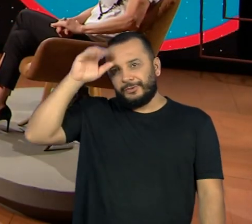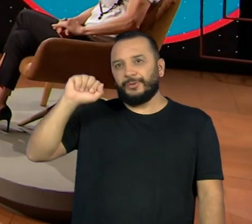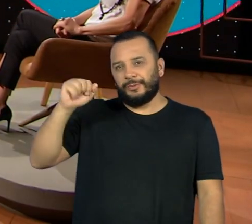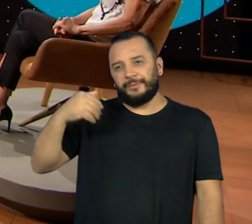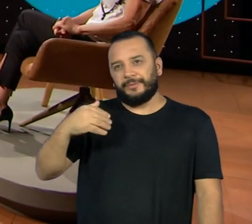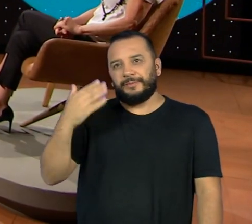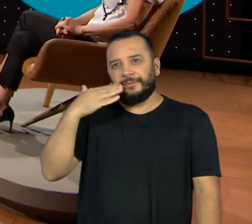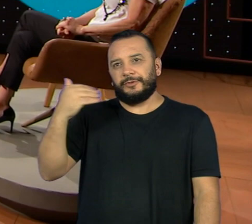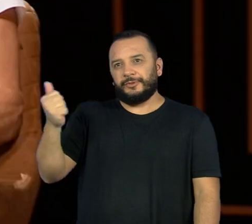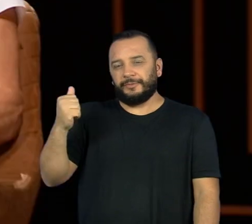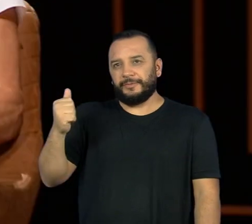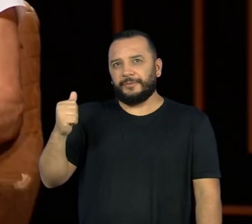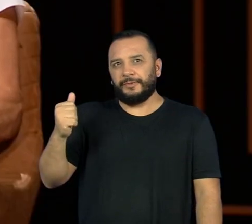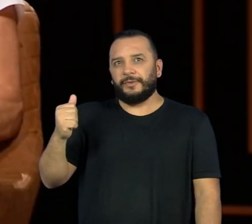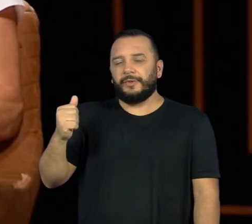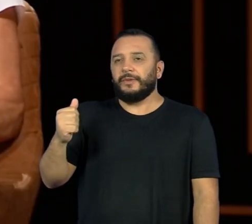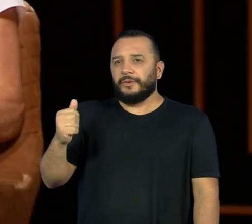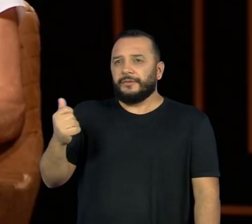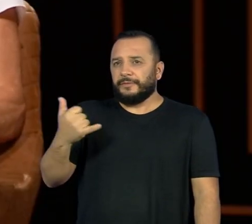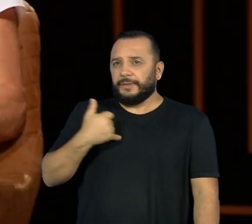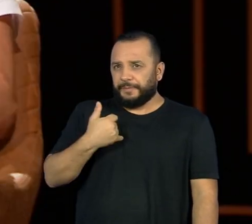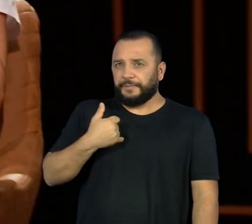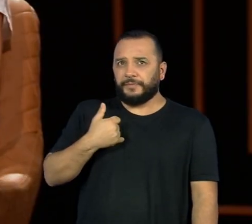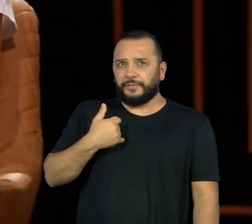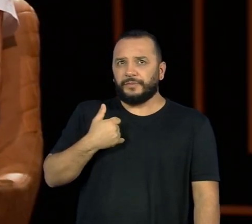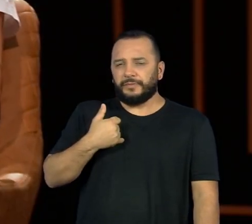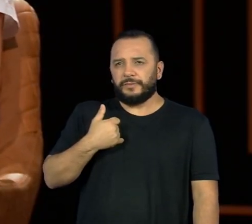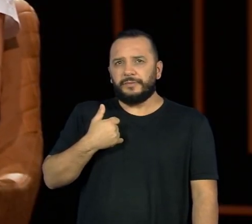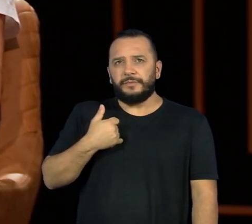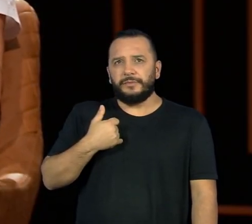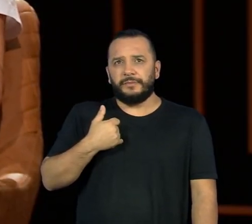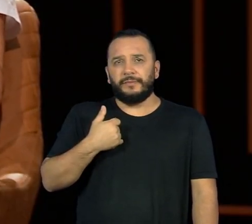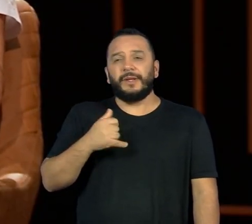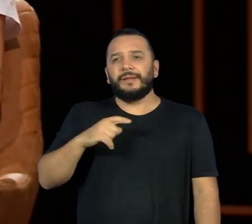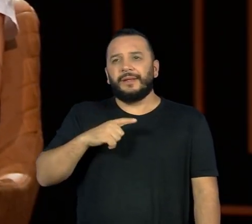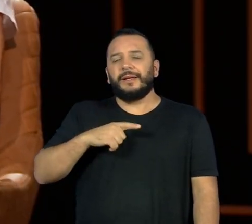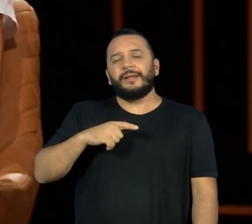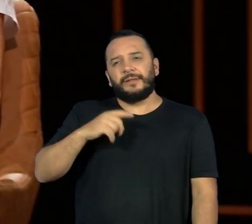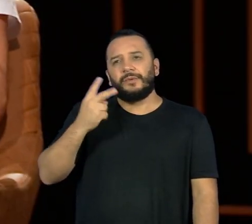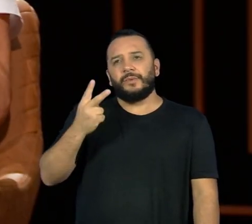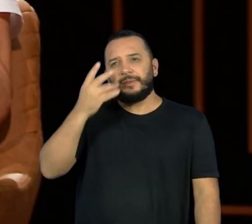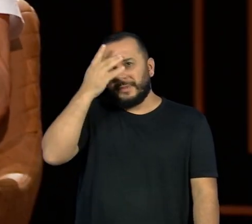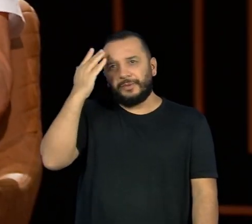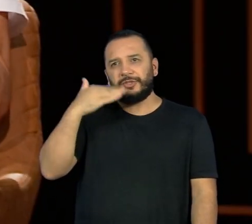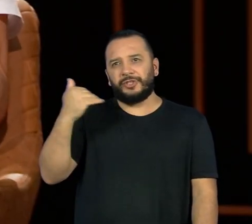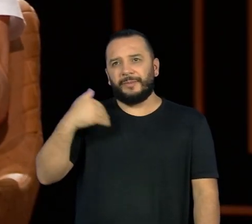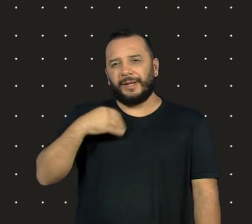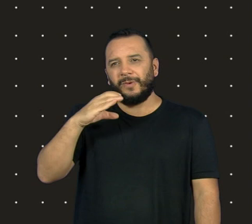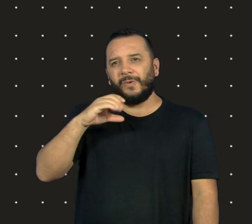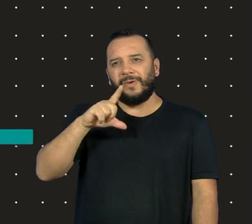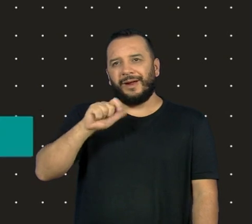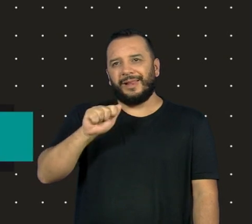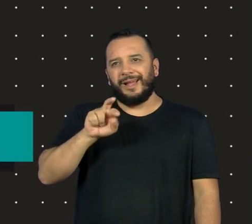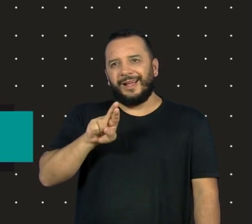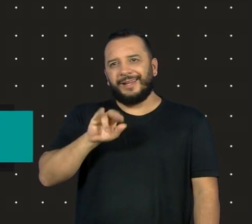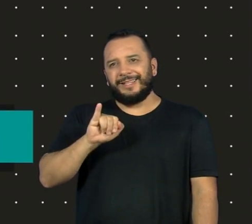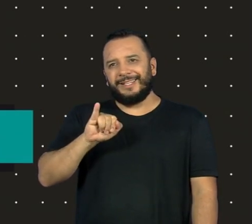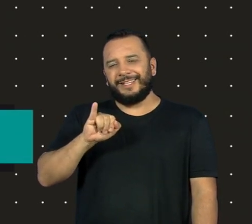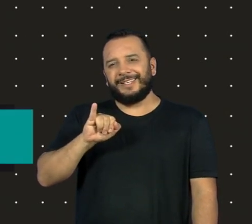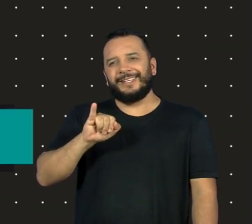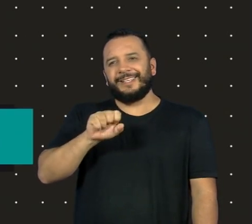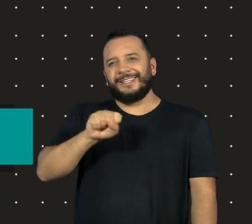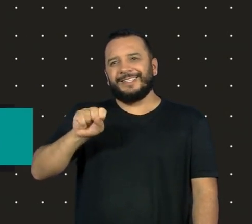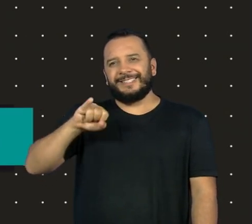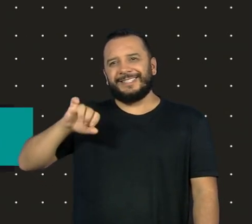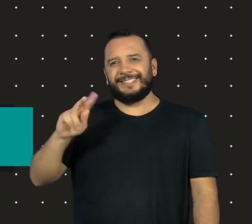falou assim, Claricinha, são duas pessoas que me chamam de Claricinha nesse mundo, ele e Márcio Aurélio, um dos maiores